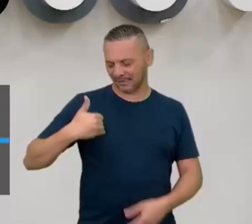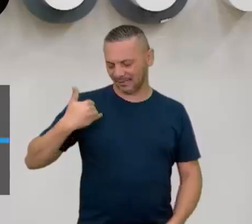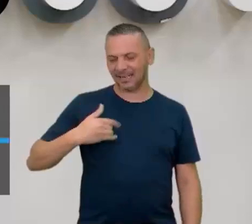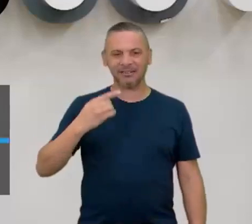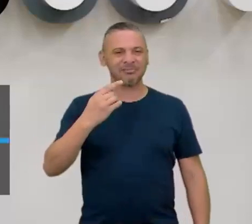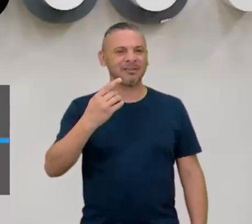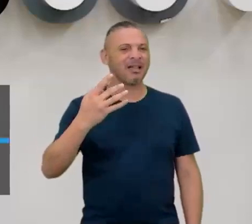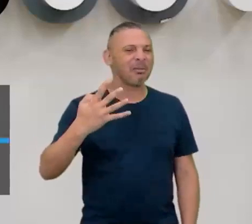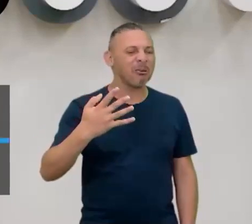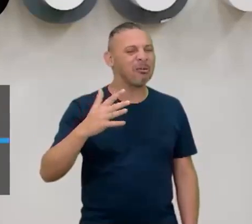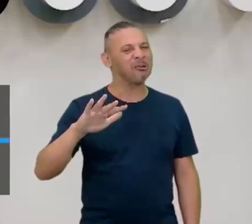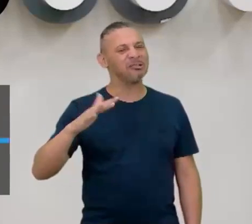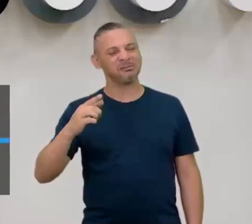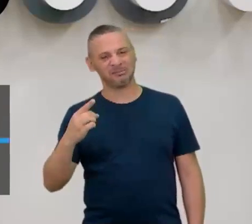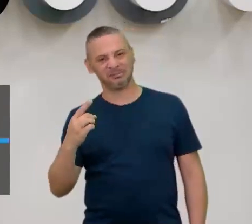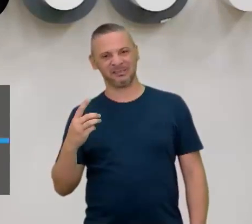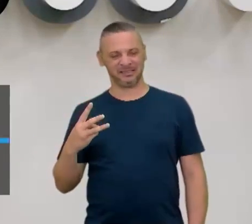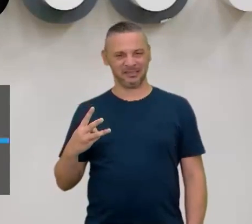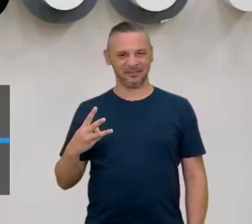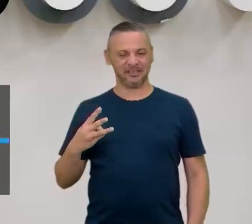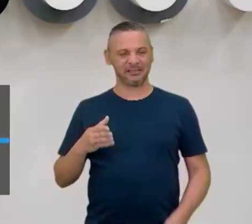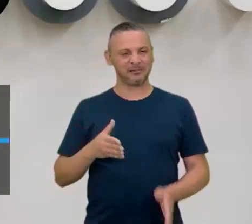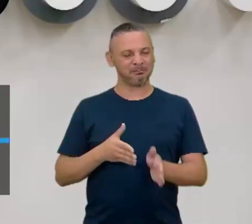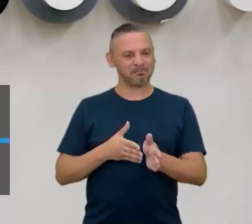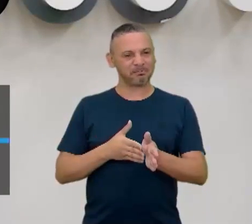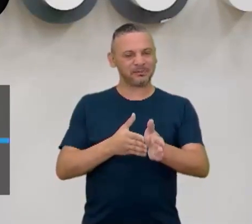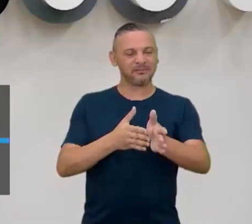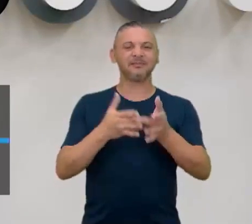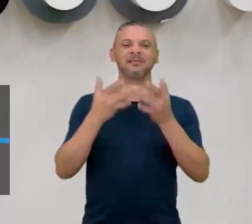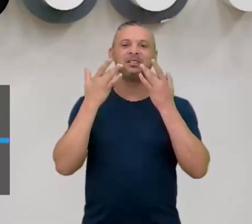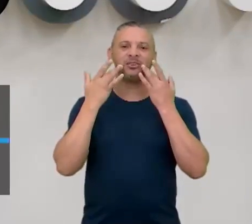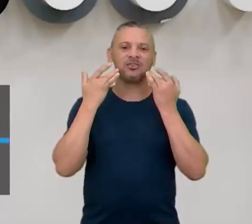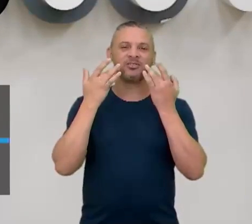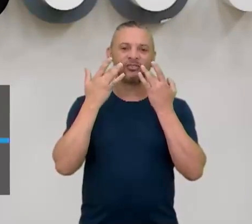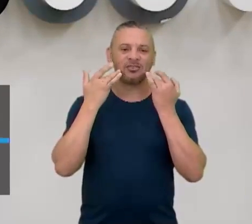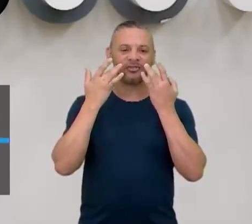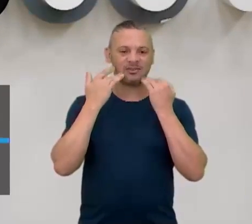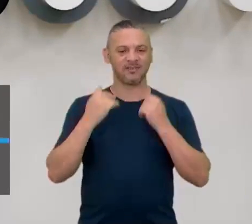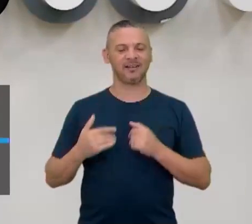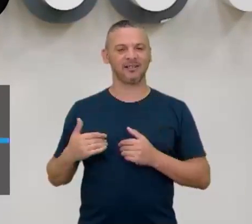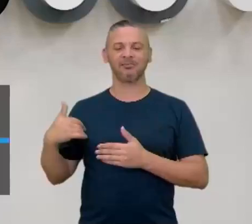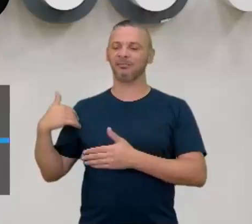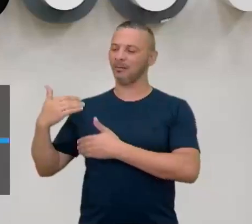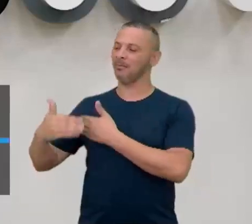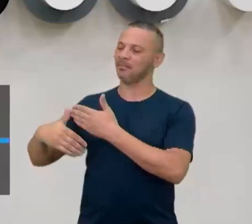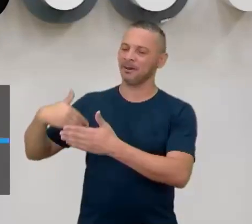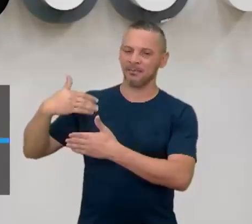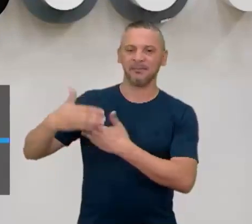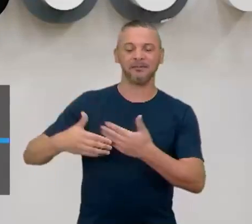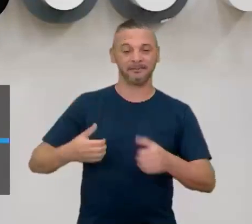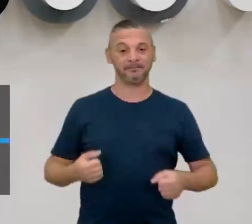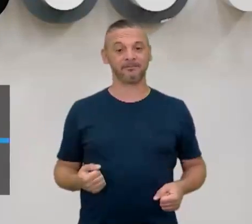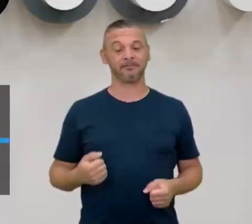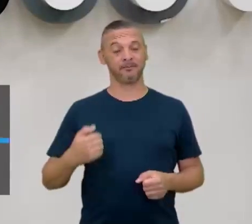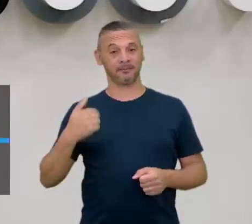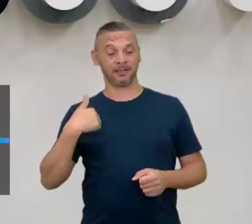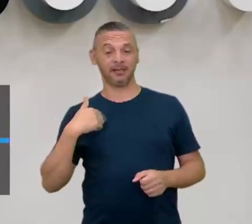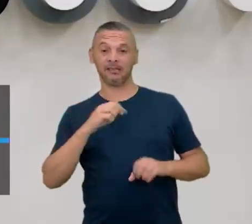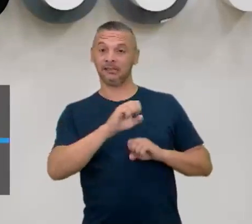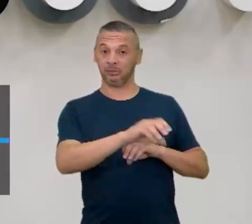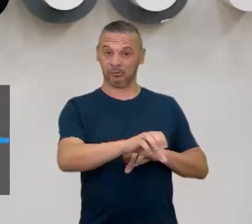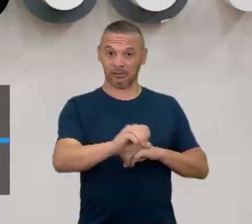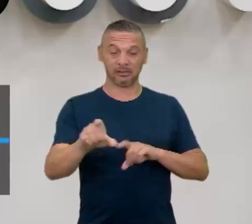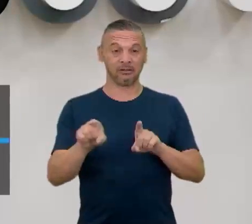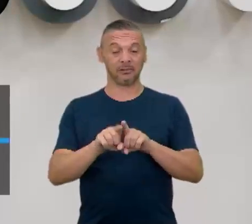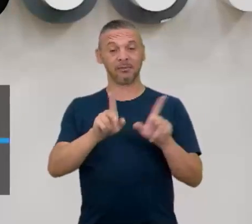14, 13 anos e fui seguindo aí essa área teatral aí durante muito tempo. E aí intercalando com educação, que